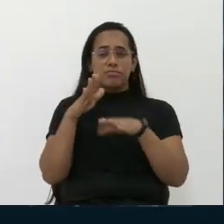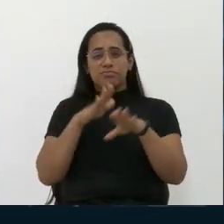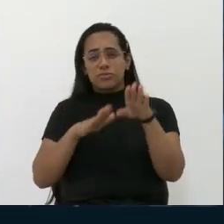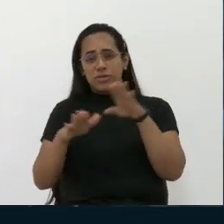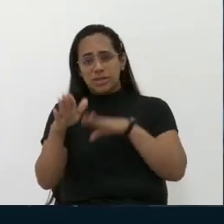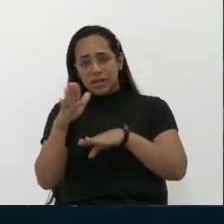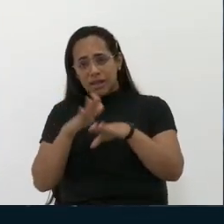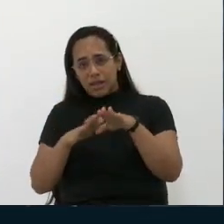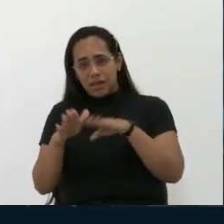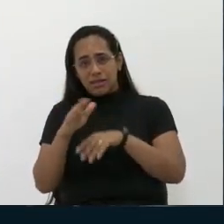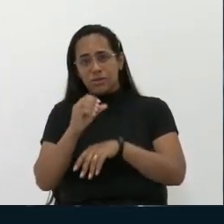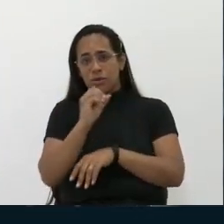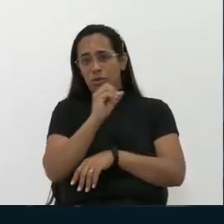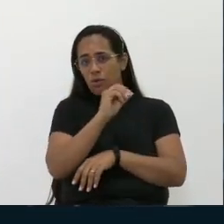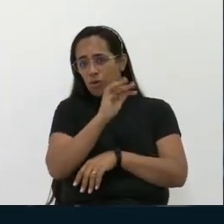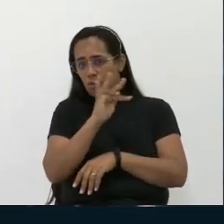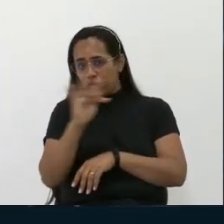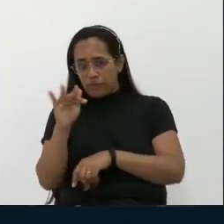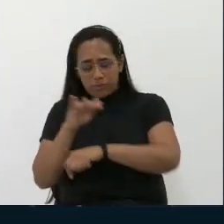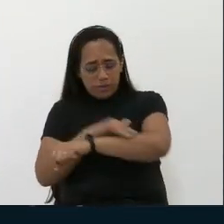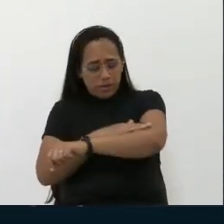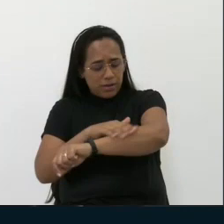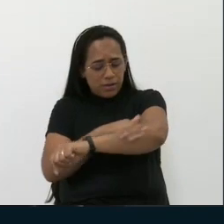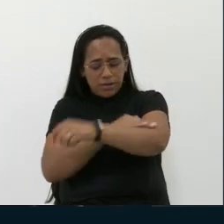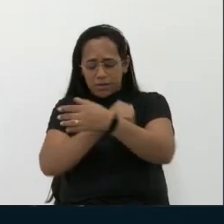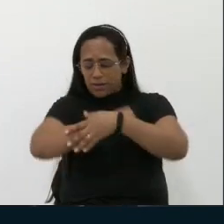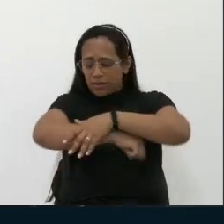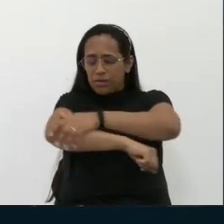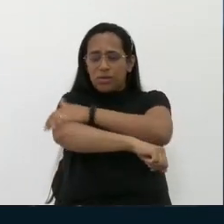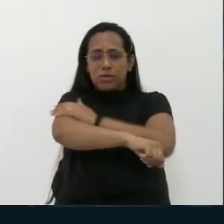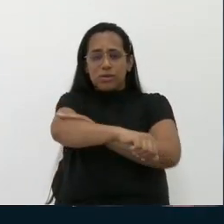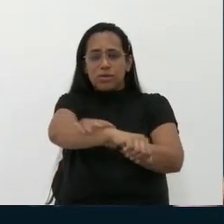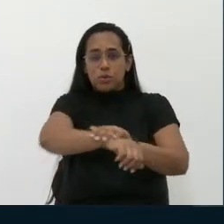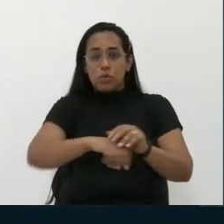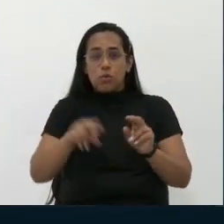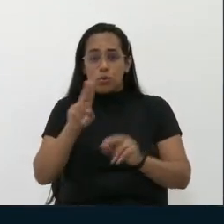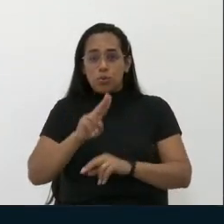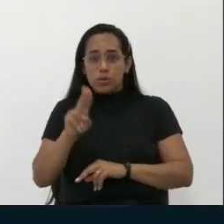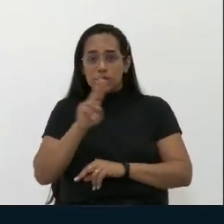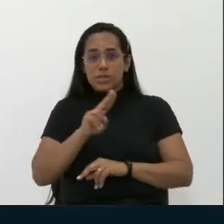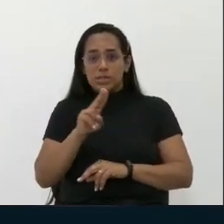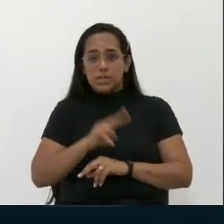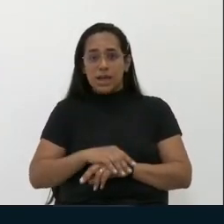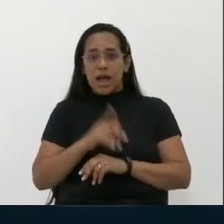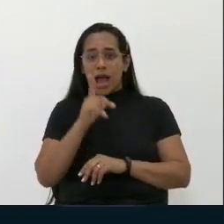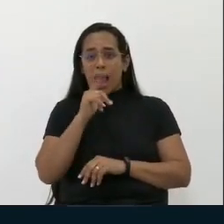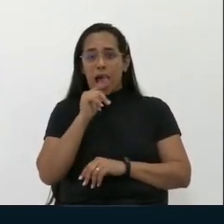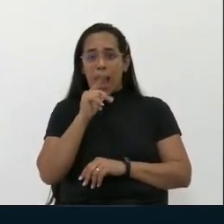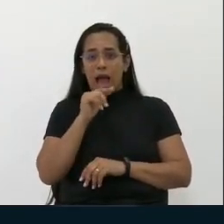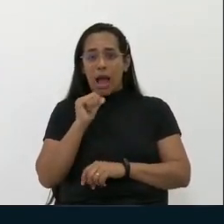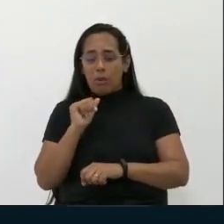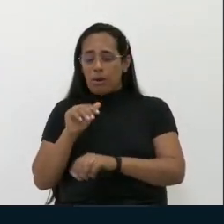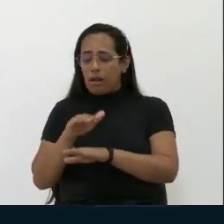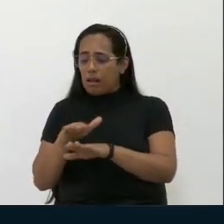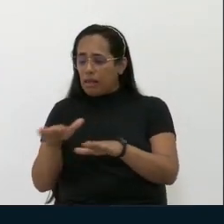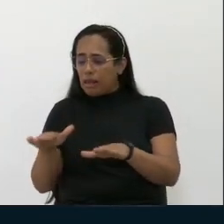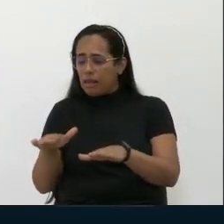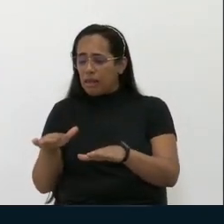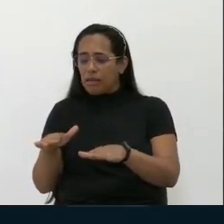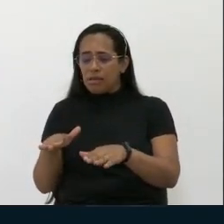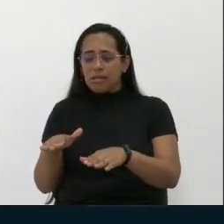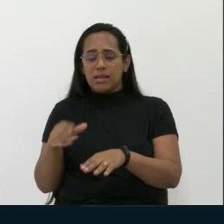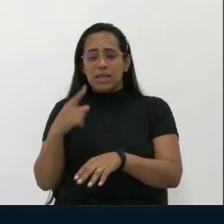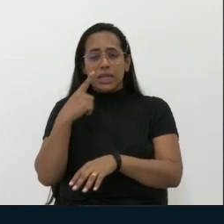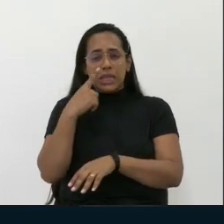Não deixem água parada, água acumulada, lixo. Lixo nos córregos.